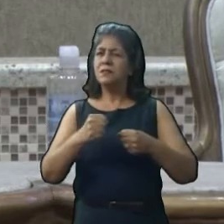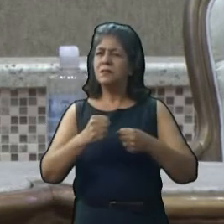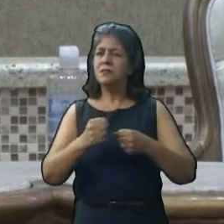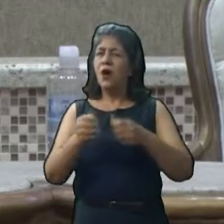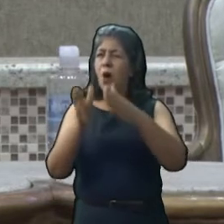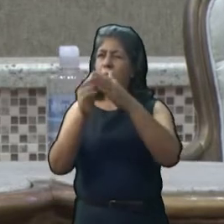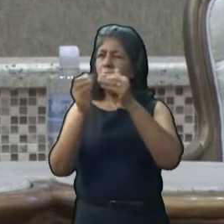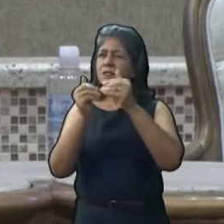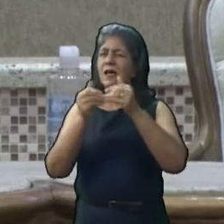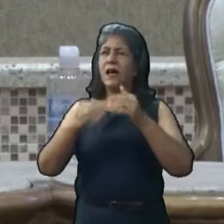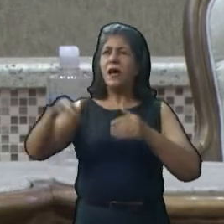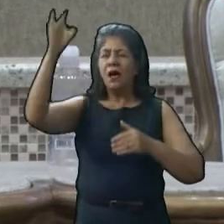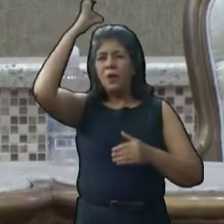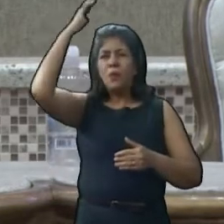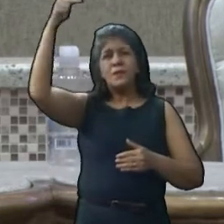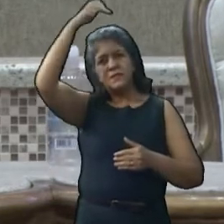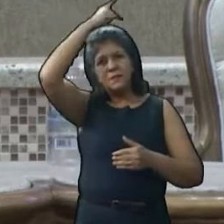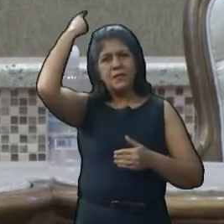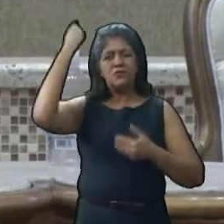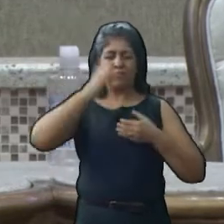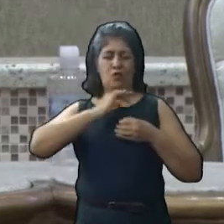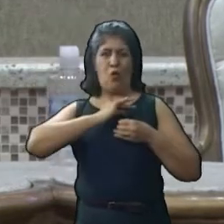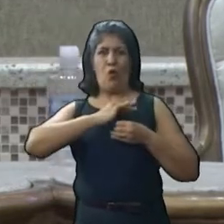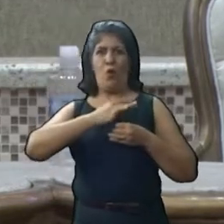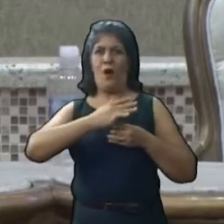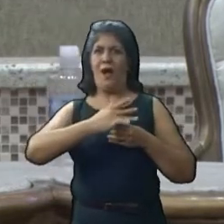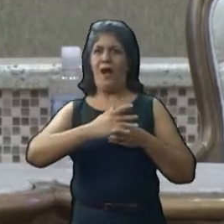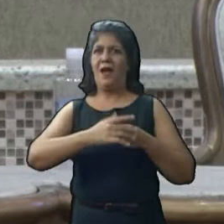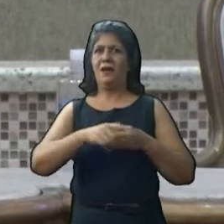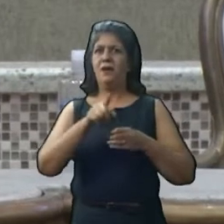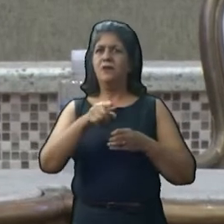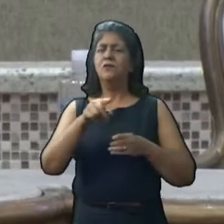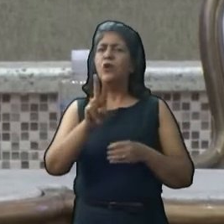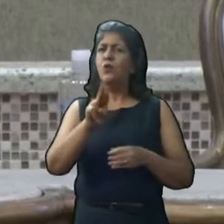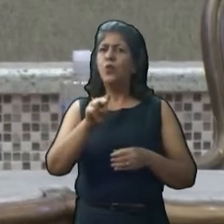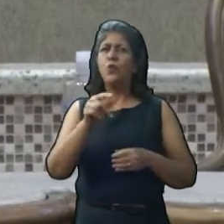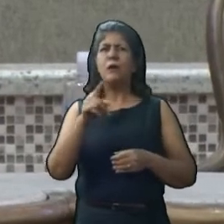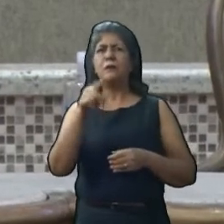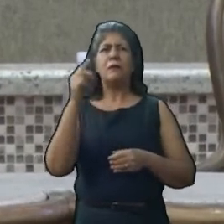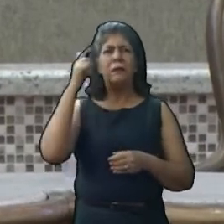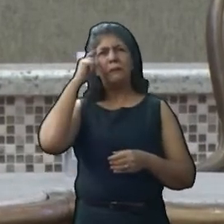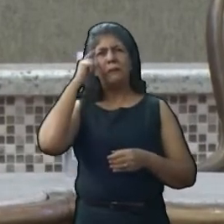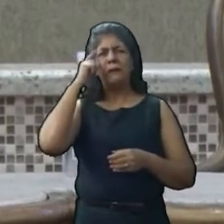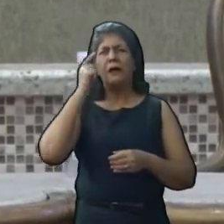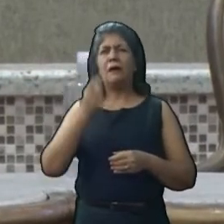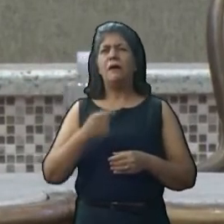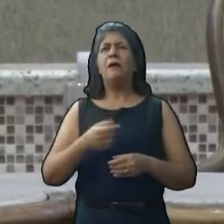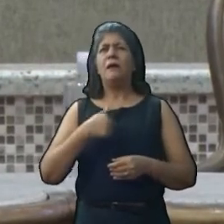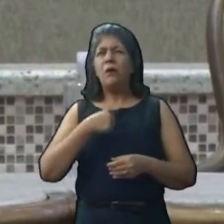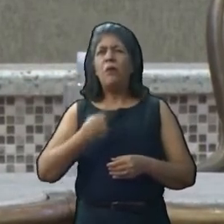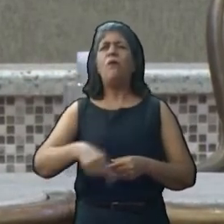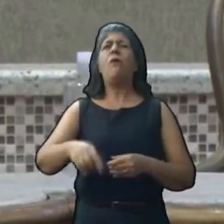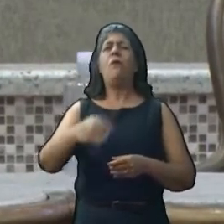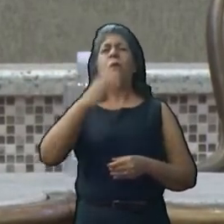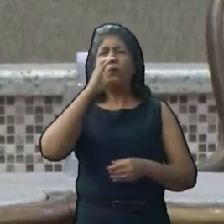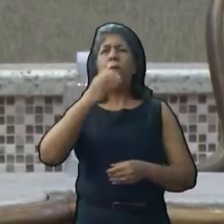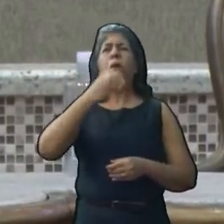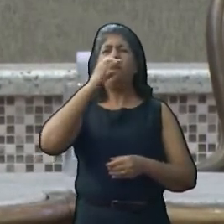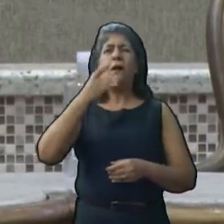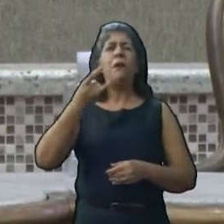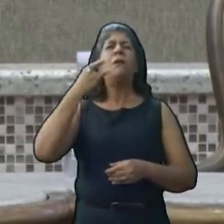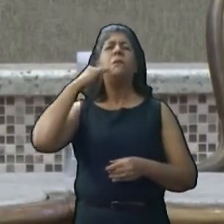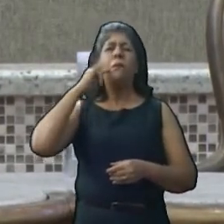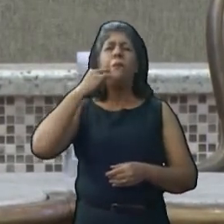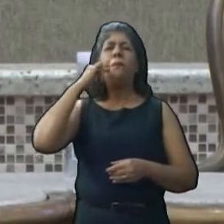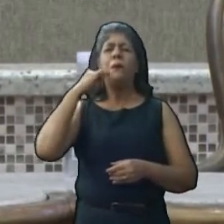espírito santo e não vos embriagueis com vinho em que há contenda mas